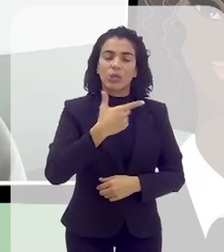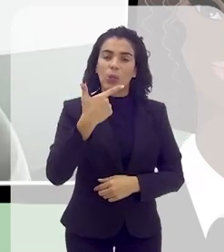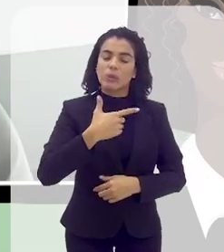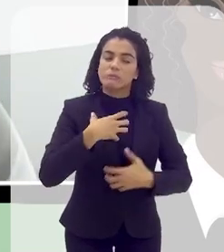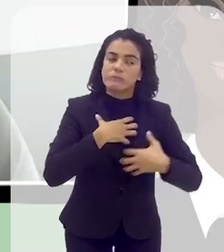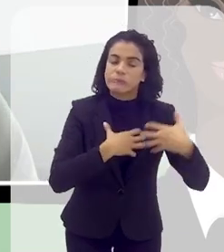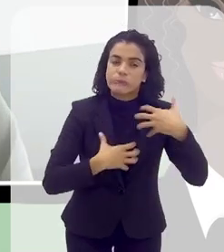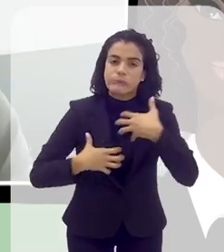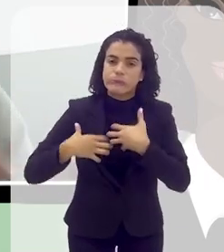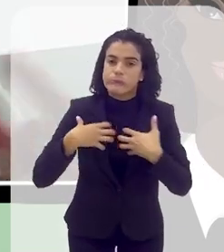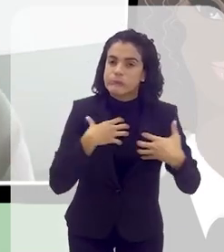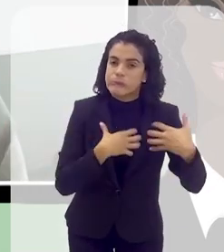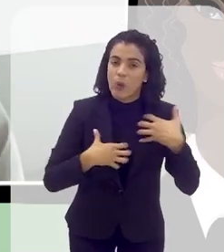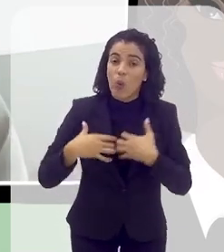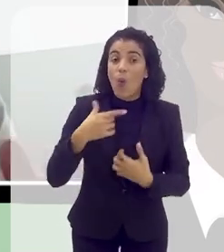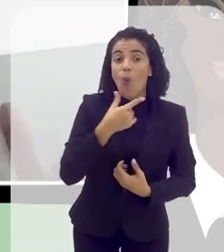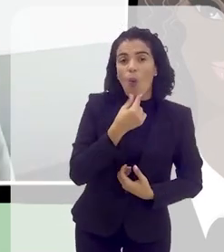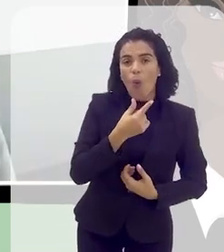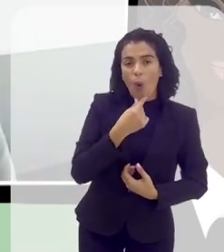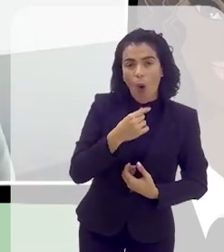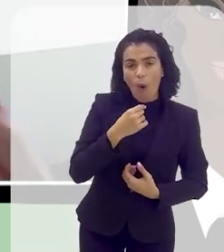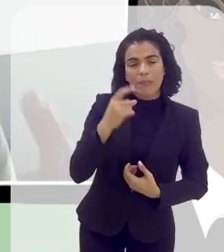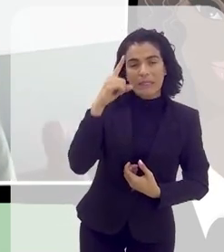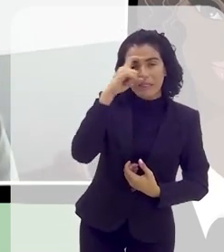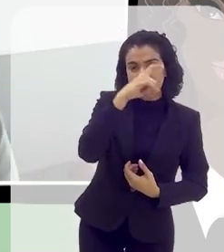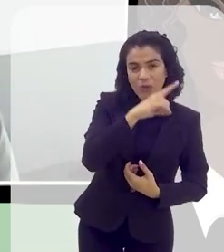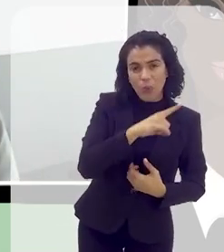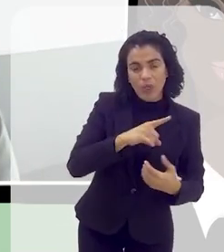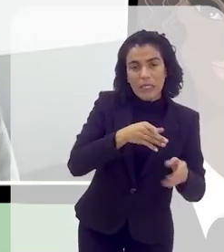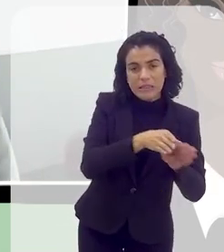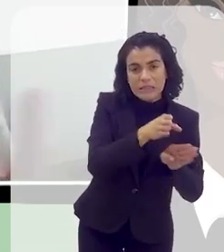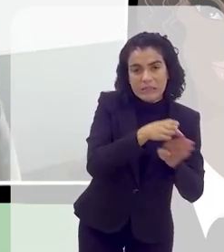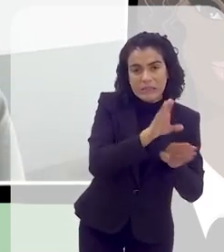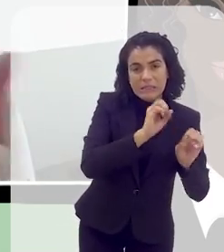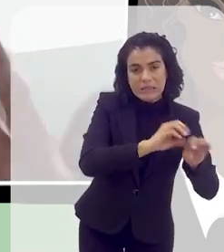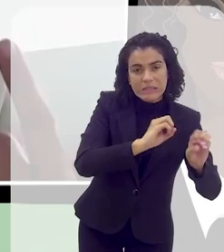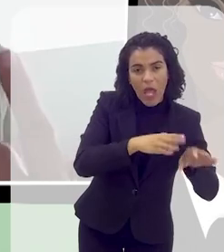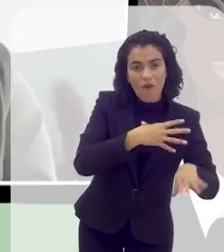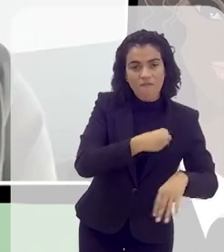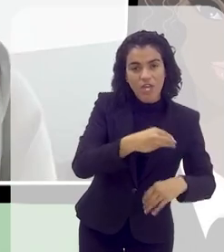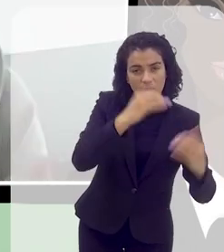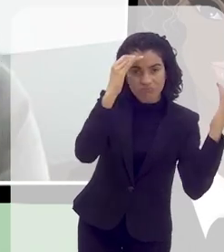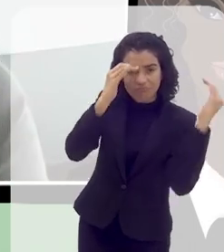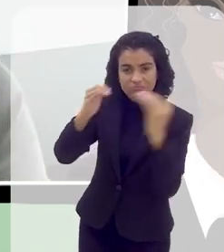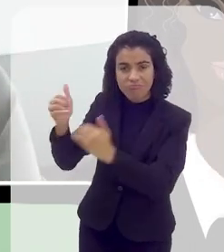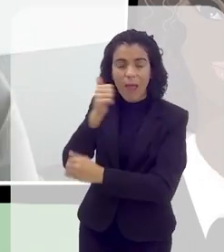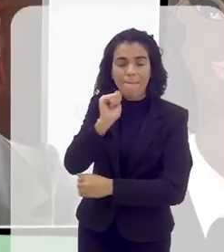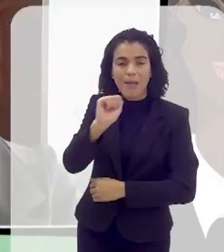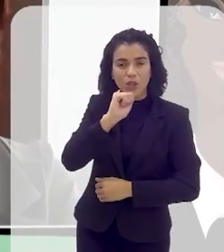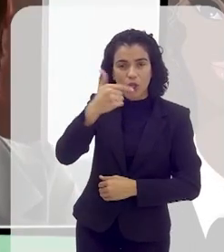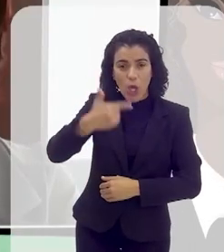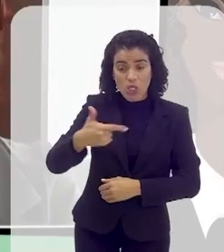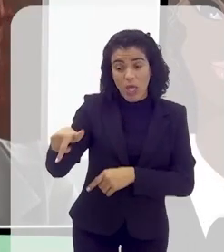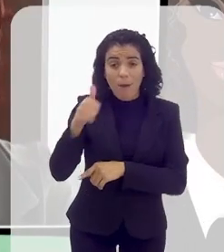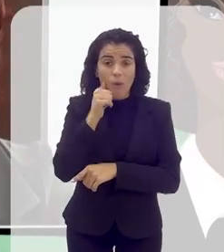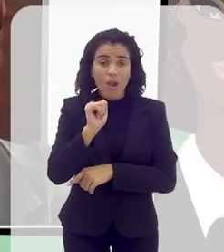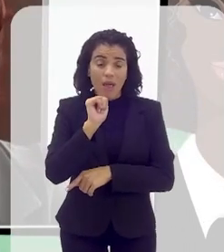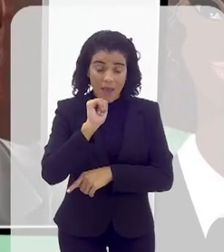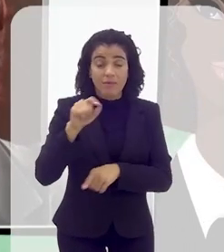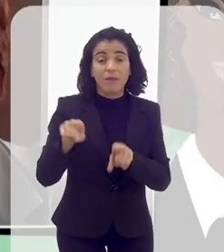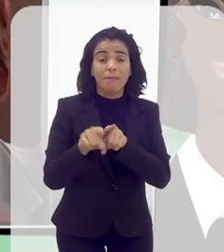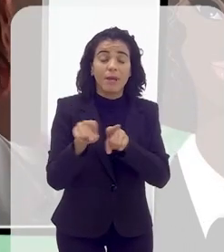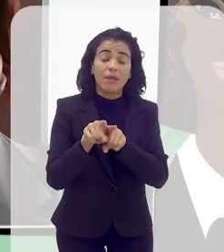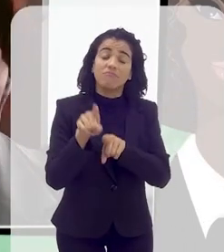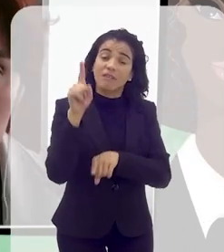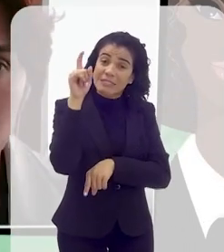desconfortável. E aí vira esse ciclo, né? O homem tem a dificuldade de legitimar, a mulher fica insegura porque ela também não quer atravessar o caminho